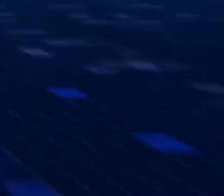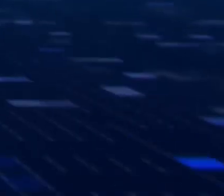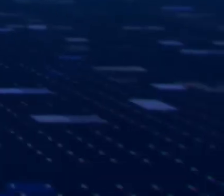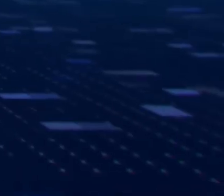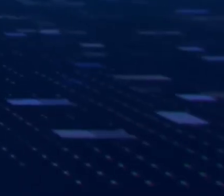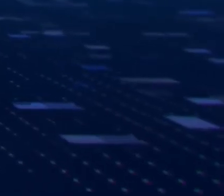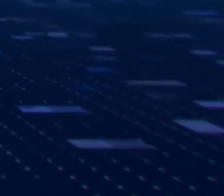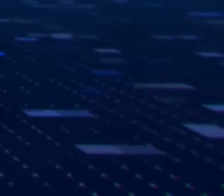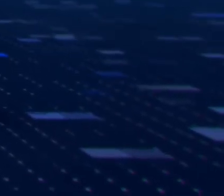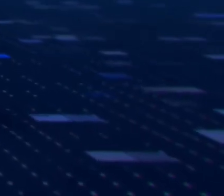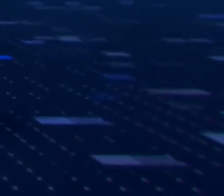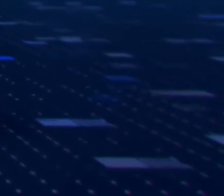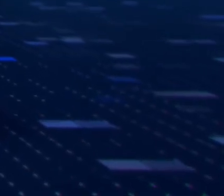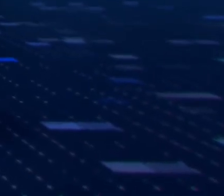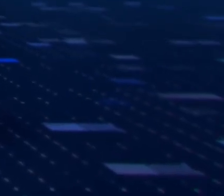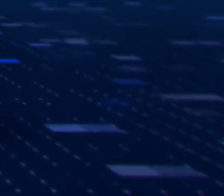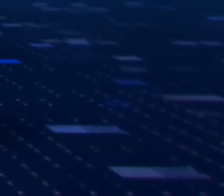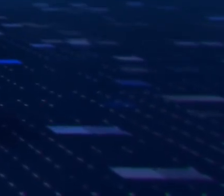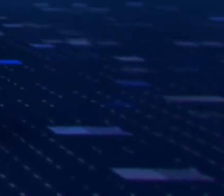Tchau,